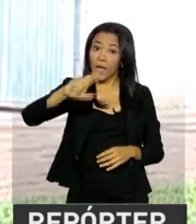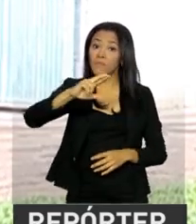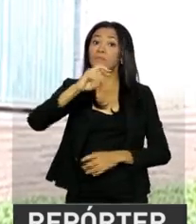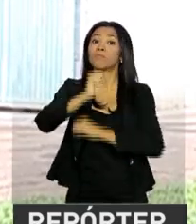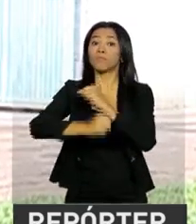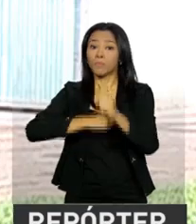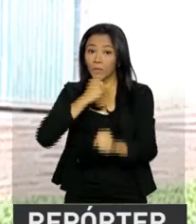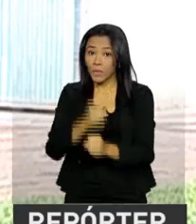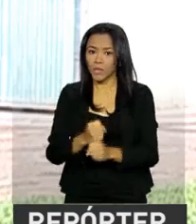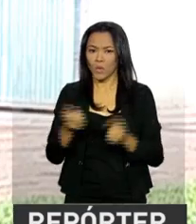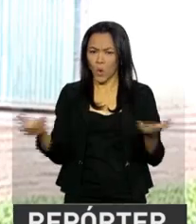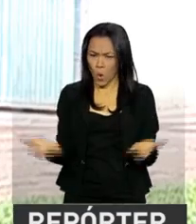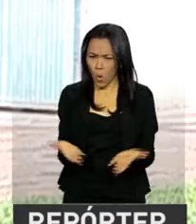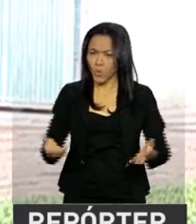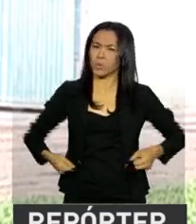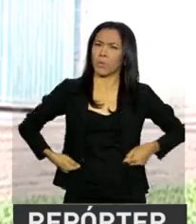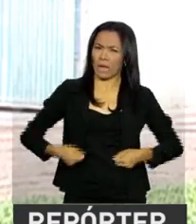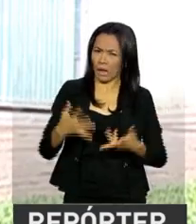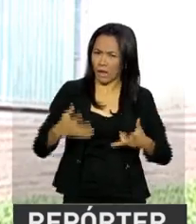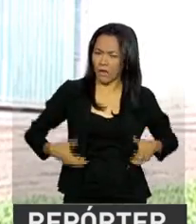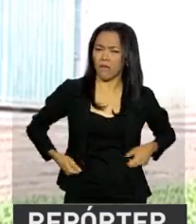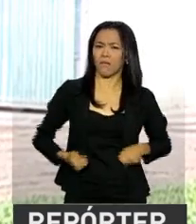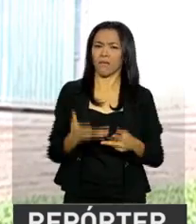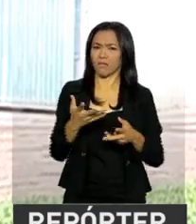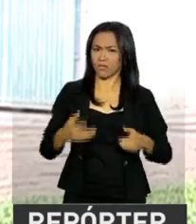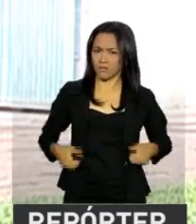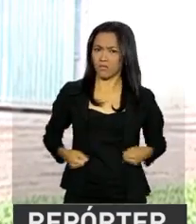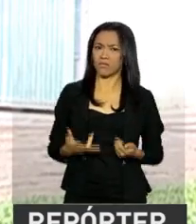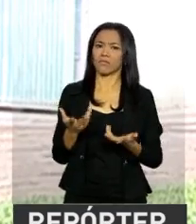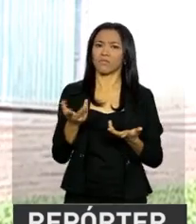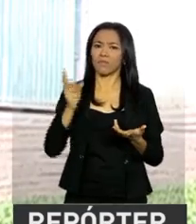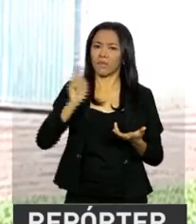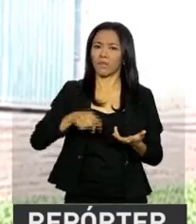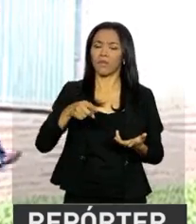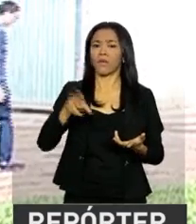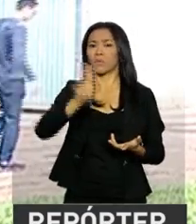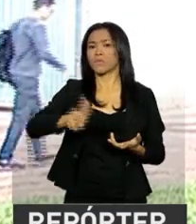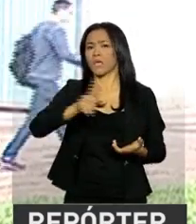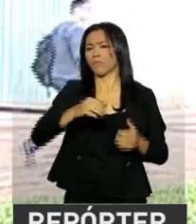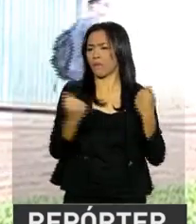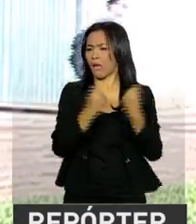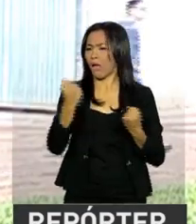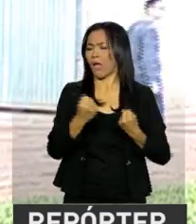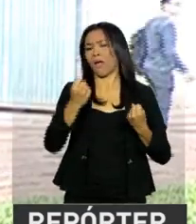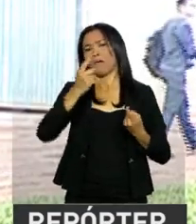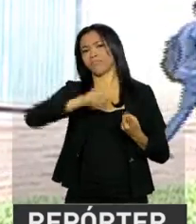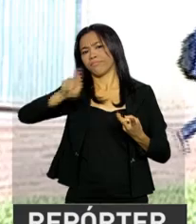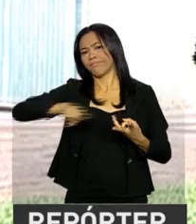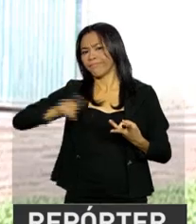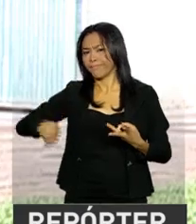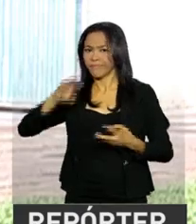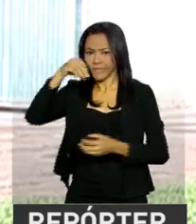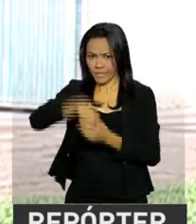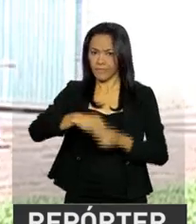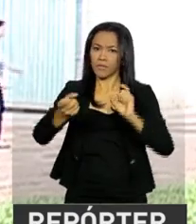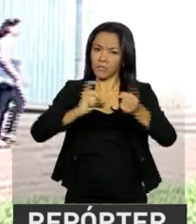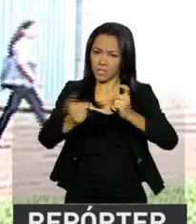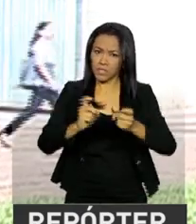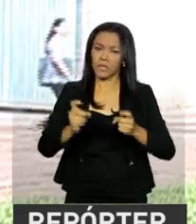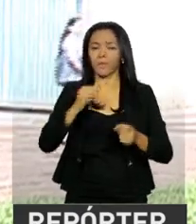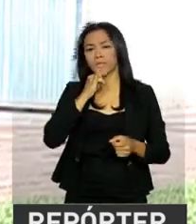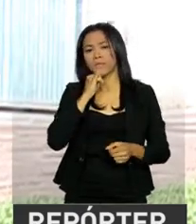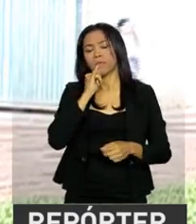ano. Hoje, o gasto anual estimado dos serviços de transporte de uso administrativo, com locação